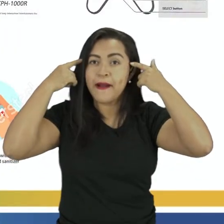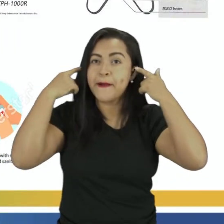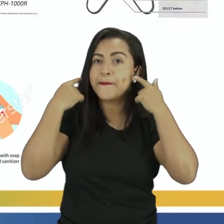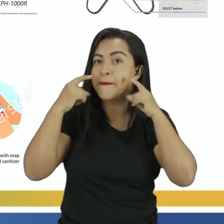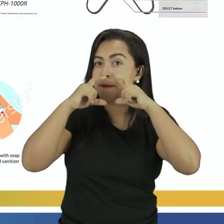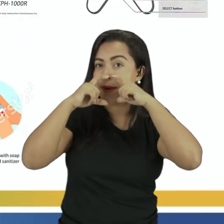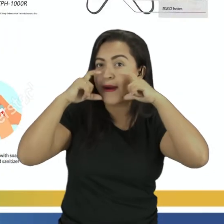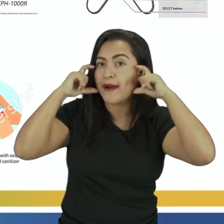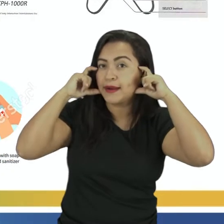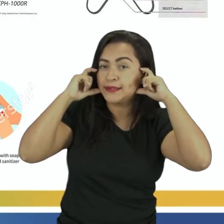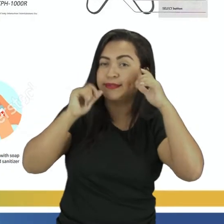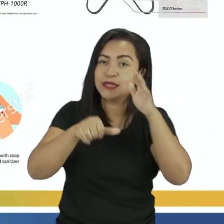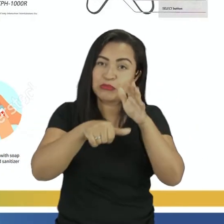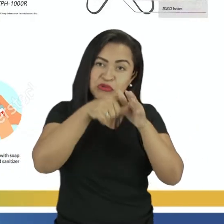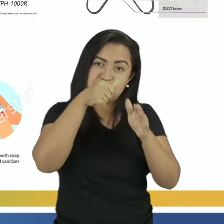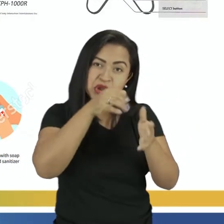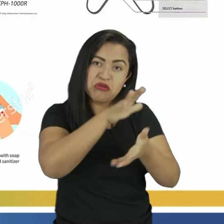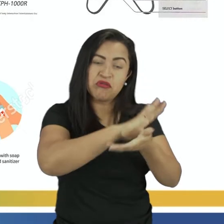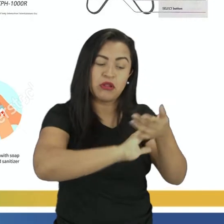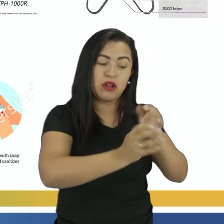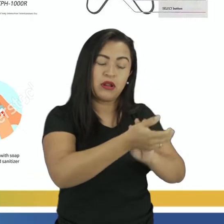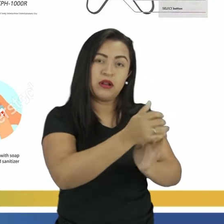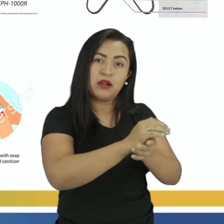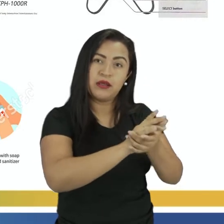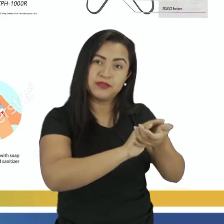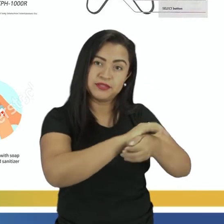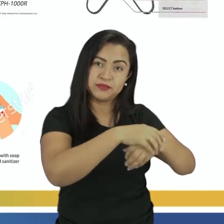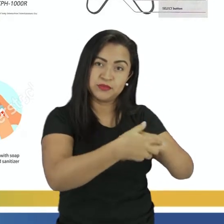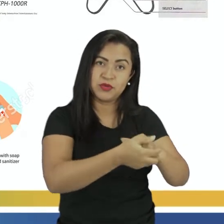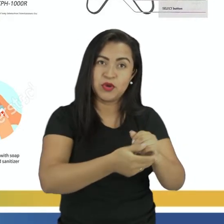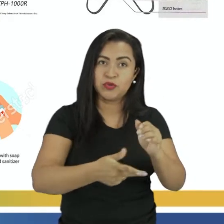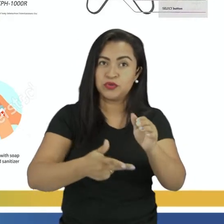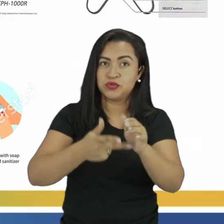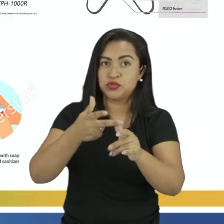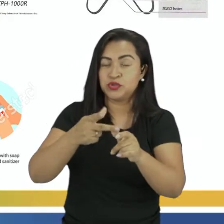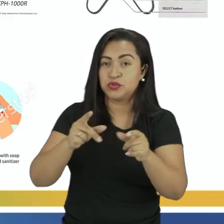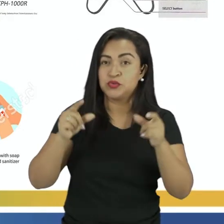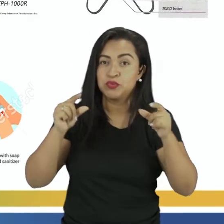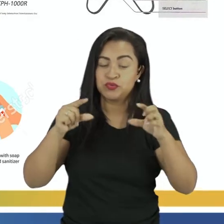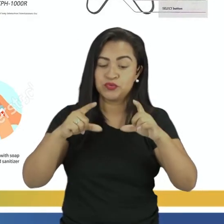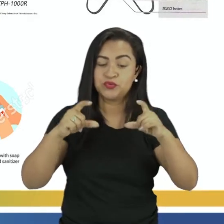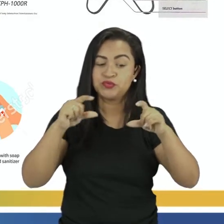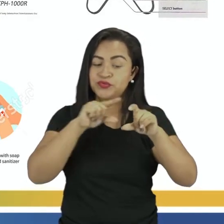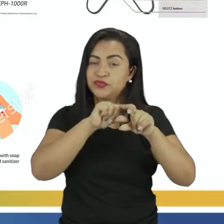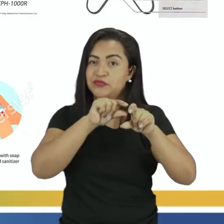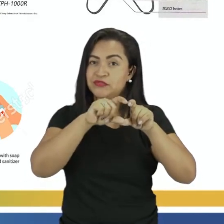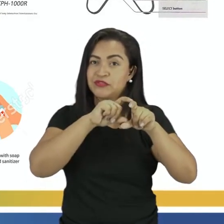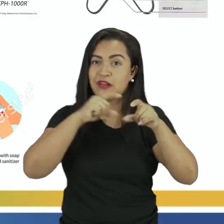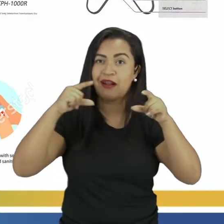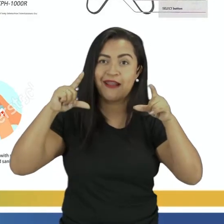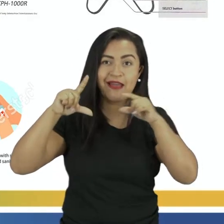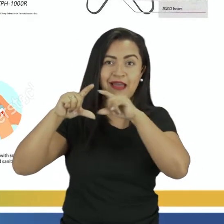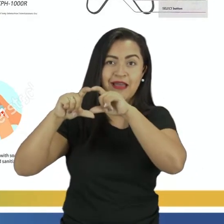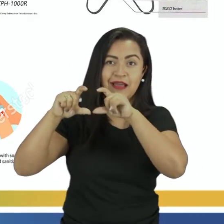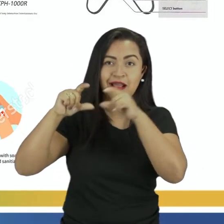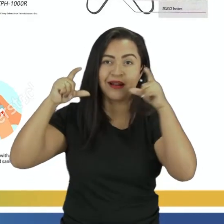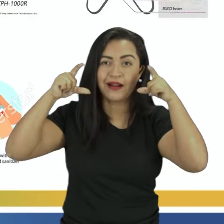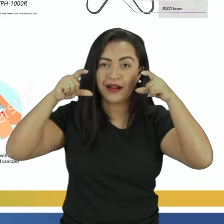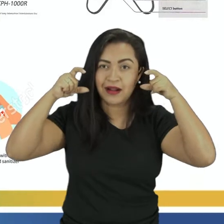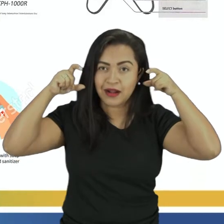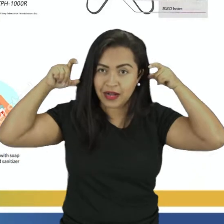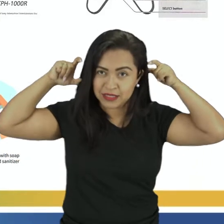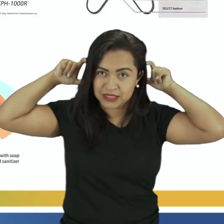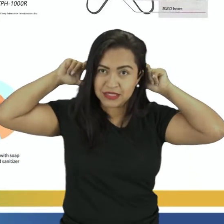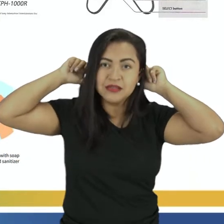lave suas mãos. Seguida, segure no elástico, né, da sua máscara. Coloque atrás da